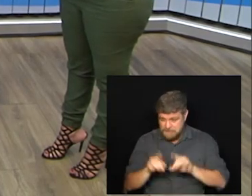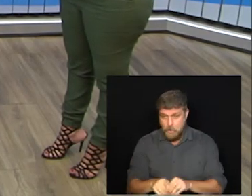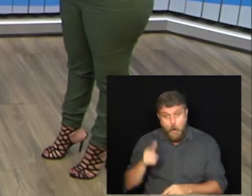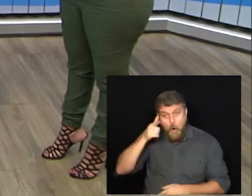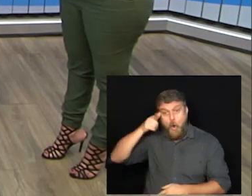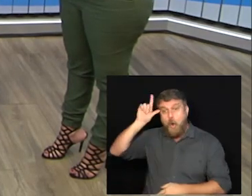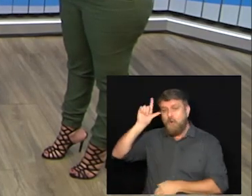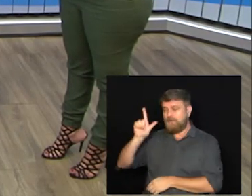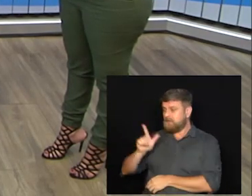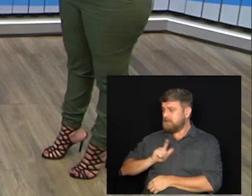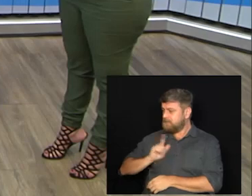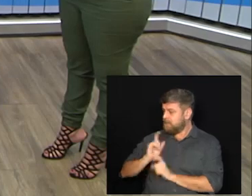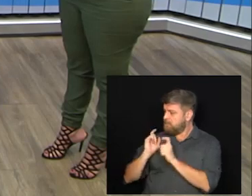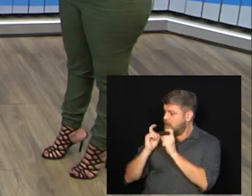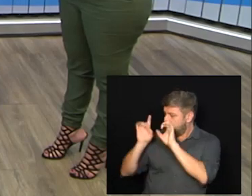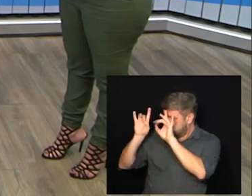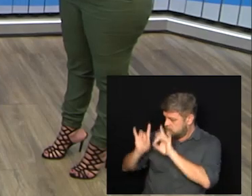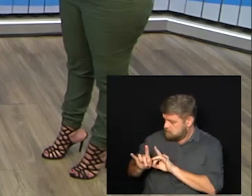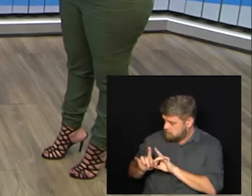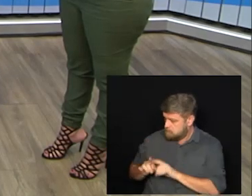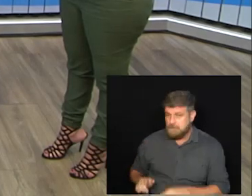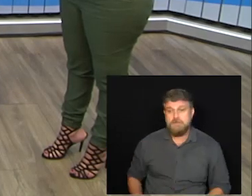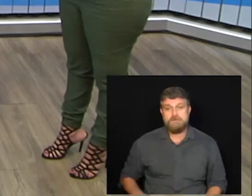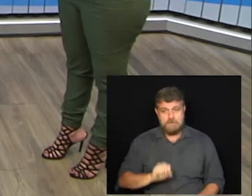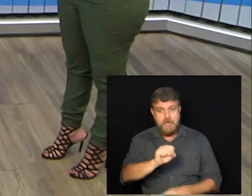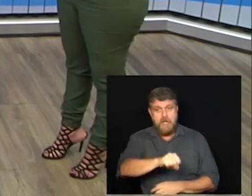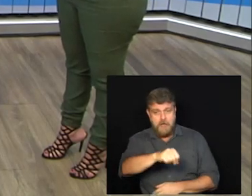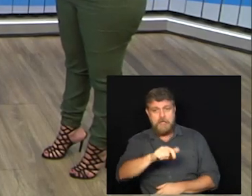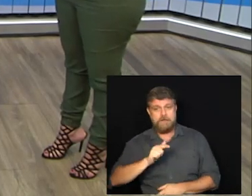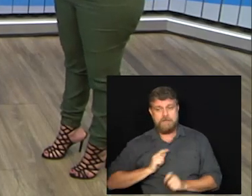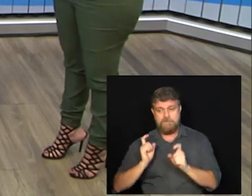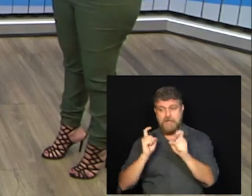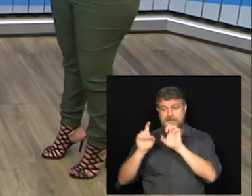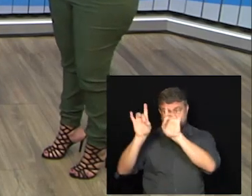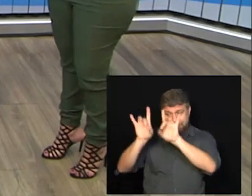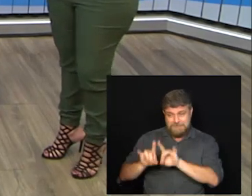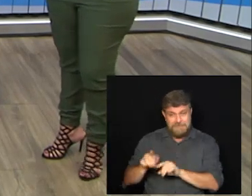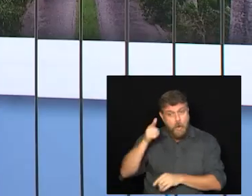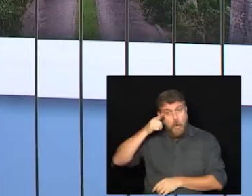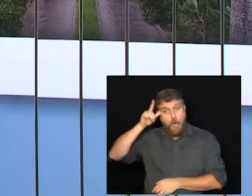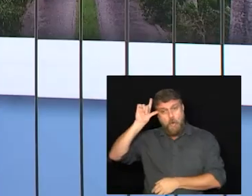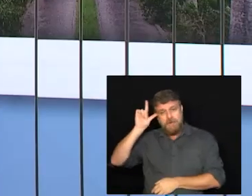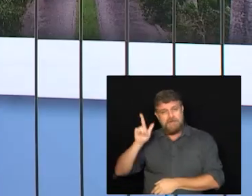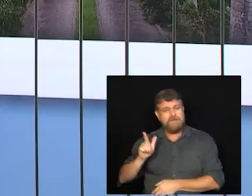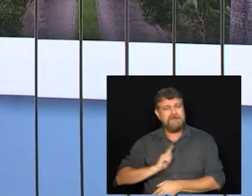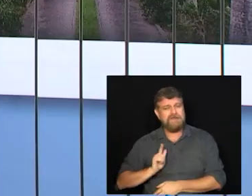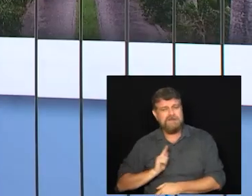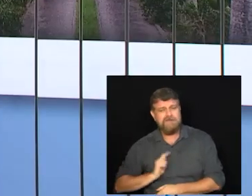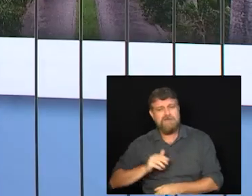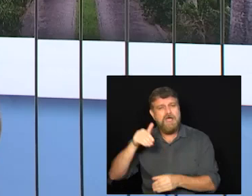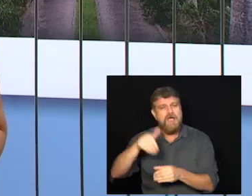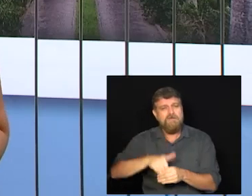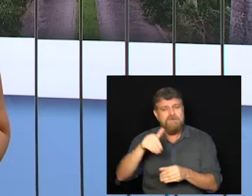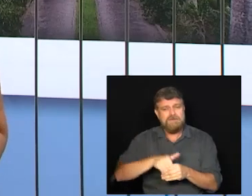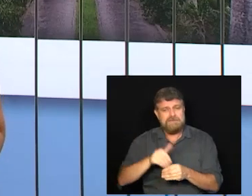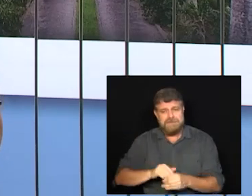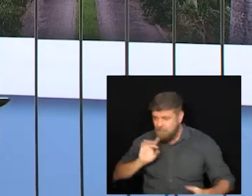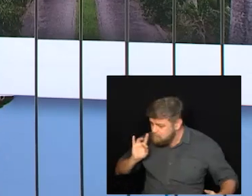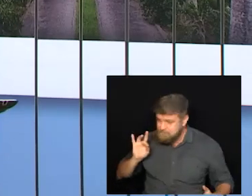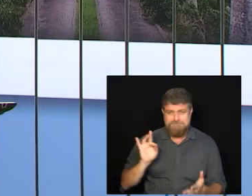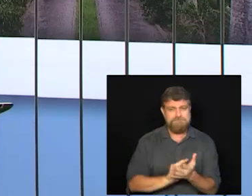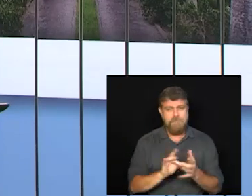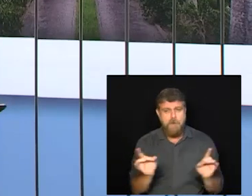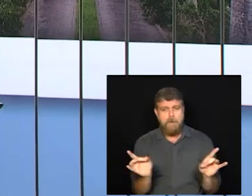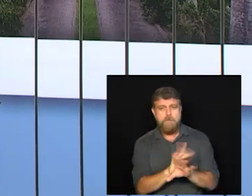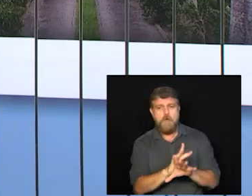nós tivemos outra reunião extraordinária, né, Mirna? Isso, e na reunião extraordinária de ontem nós tivemos em votação definitiva